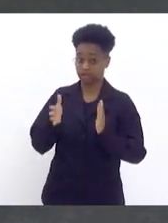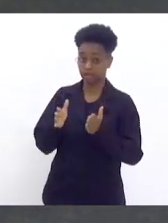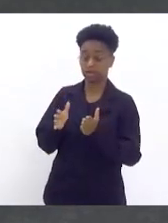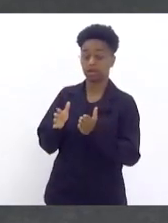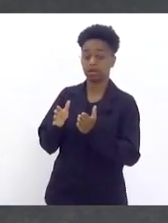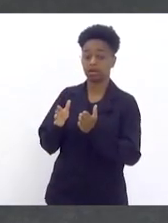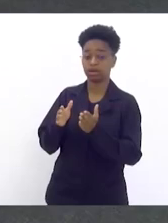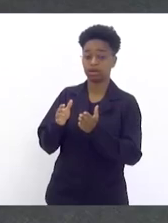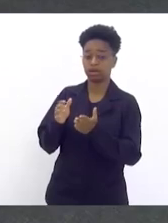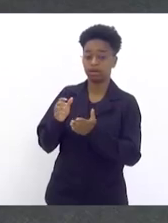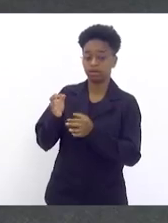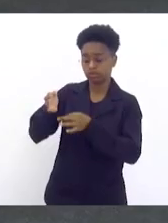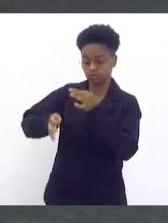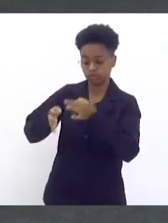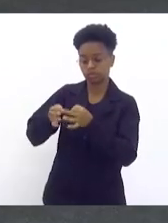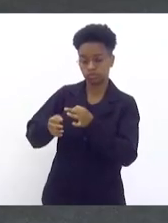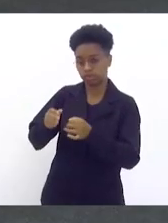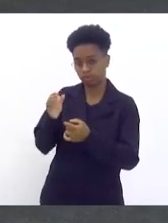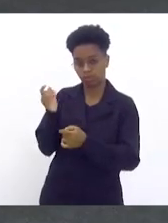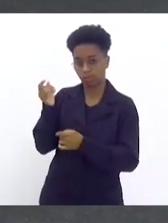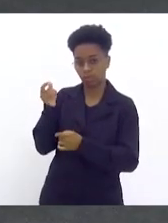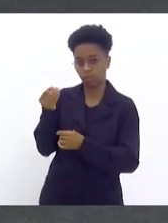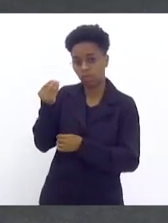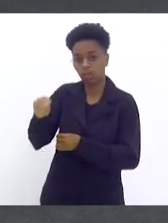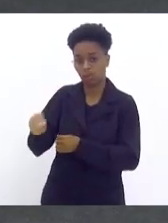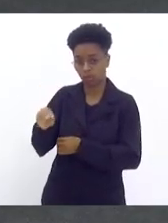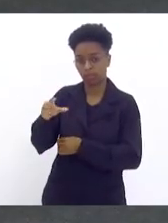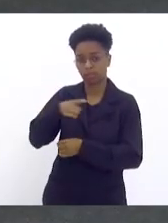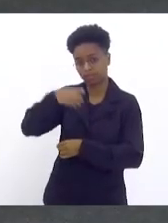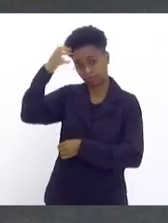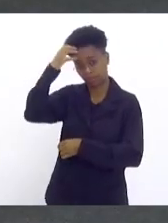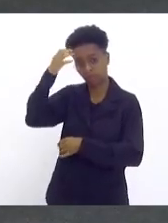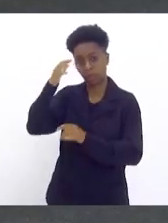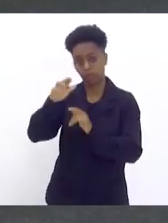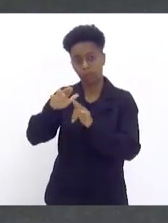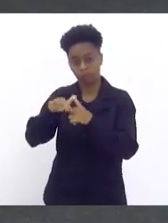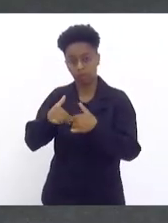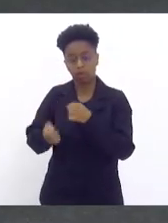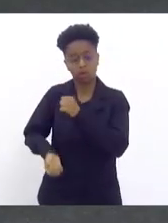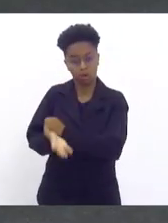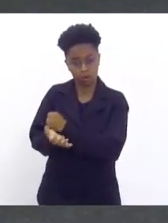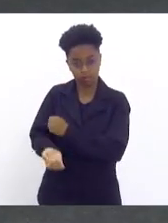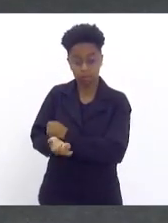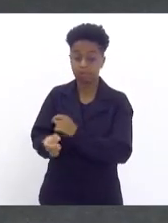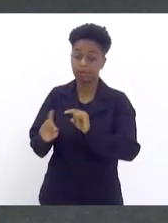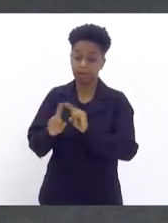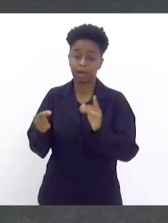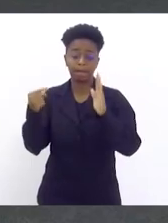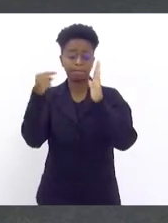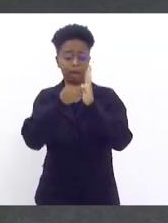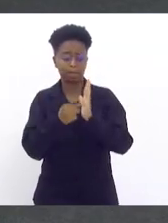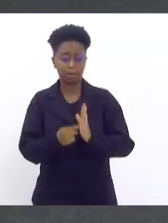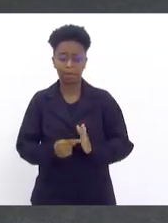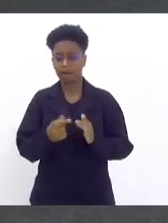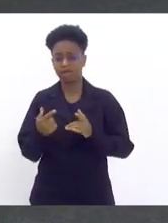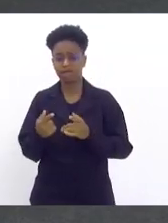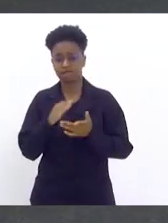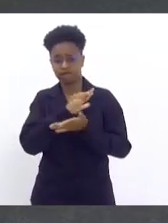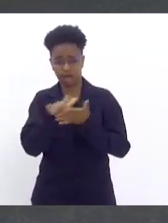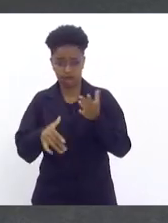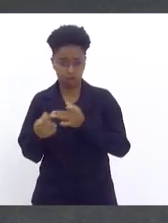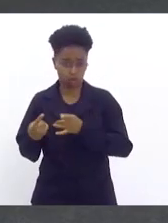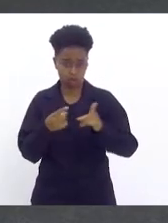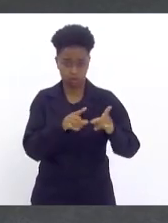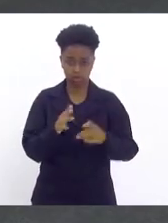cumpriu pena por corrupção passiva e ativa diferente das diferentes denúncias que fizeram contra o presidente Lula foram